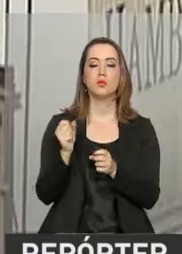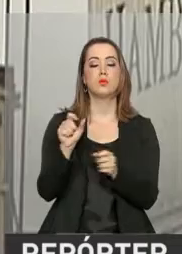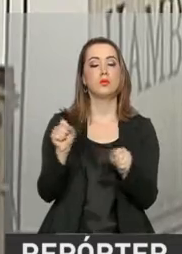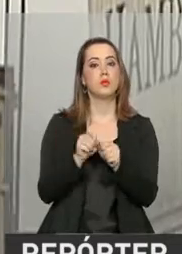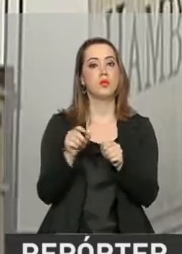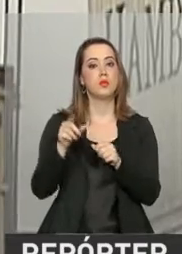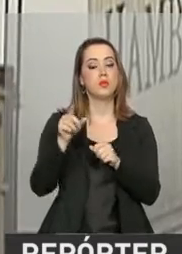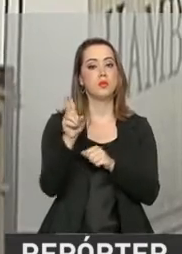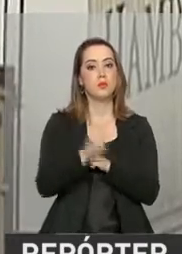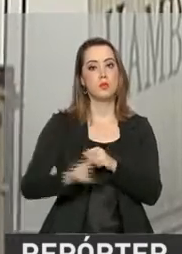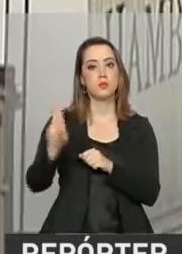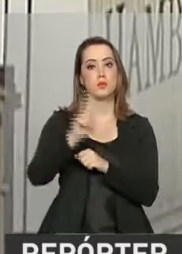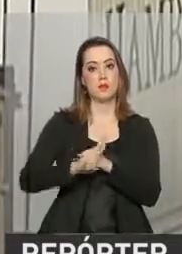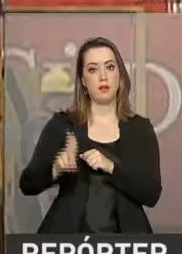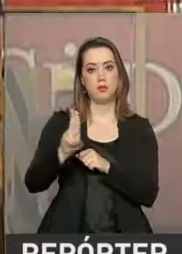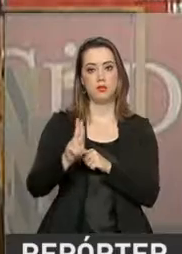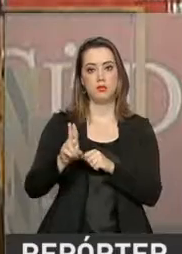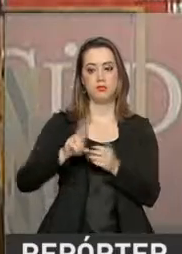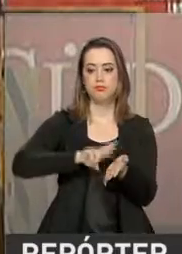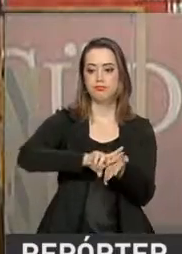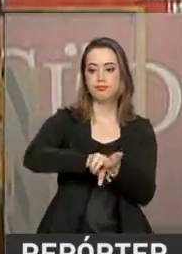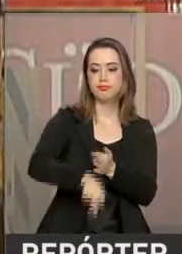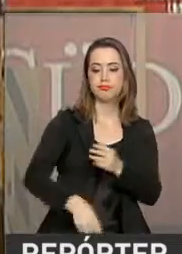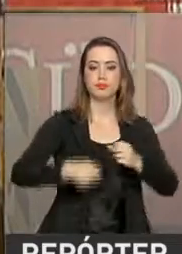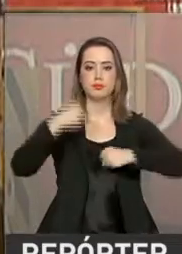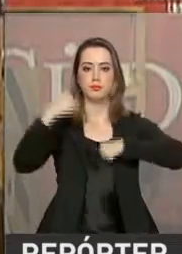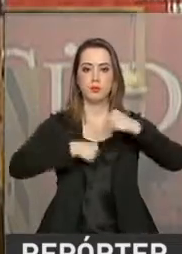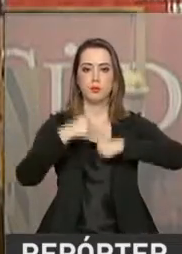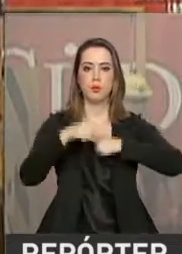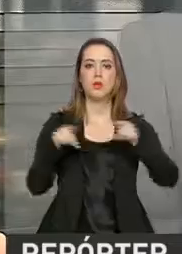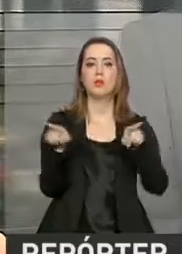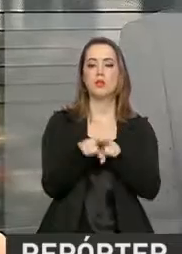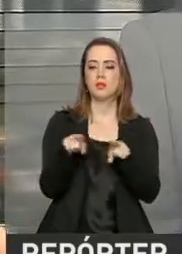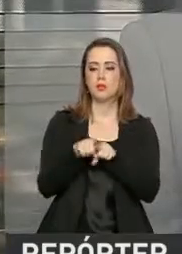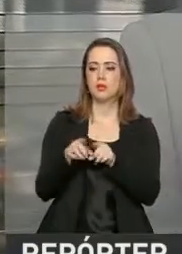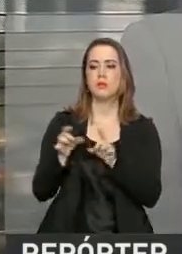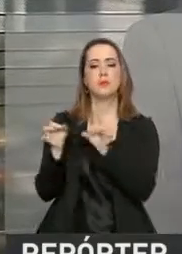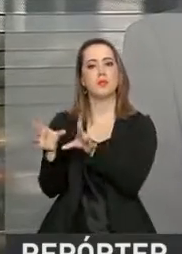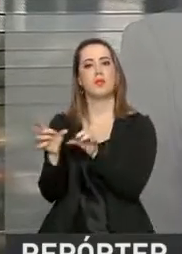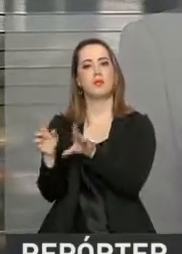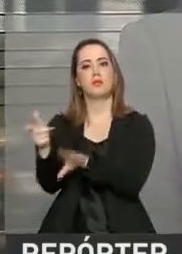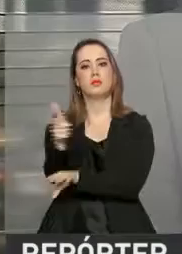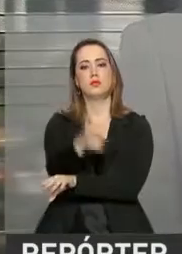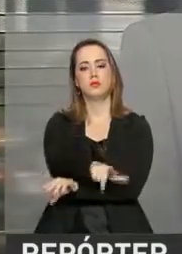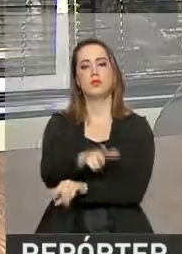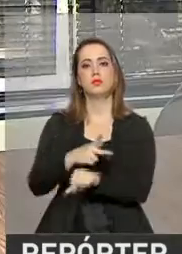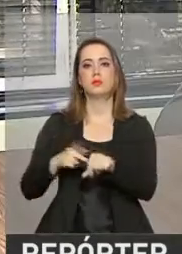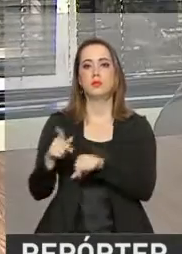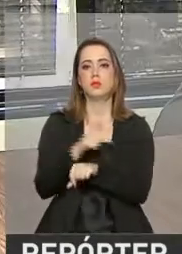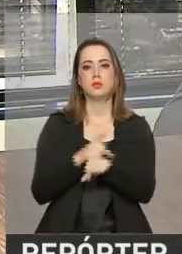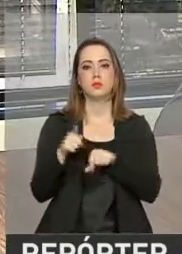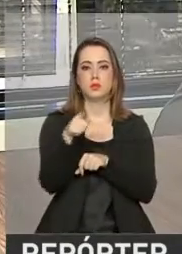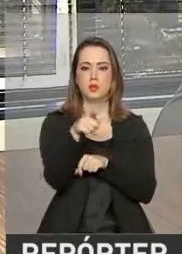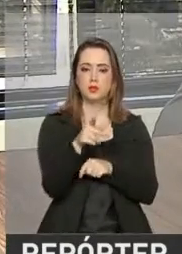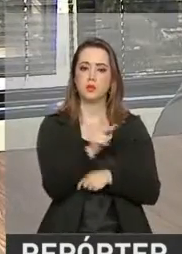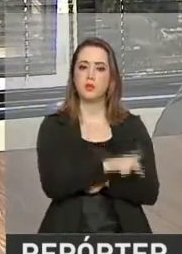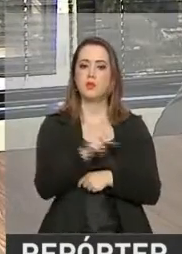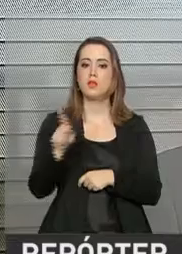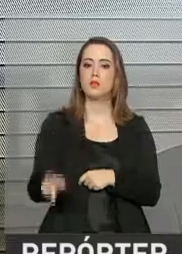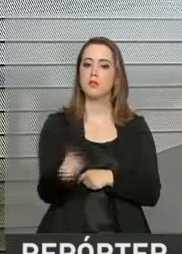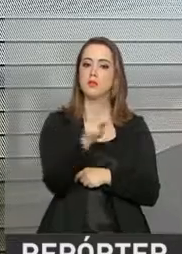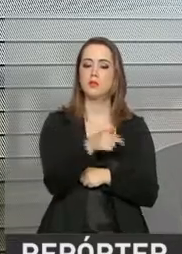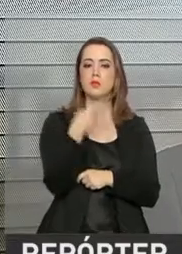e pelo forte crescimento da importação registrado em junho para este professor os números são um bom sinal para a